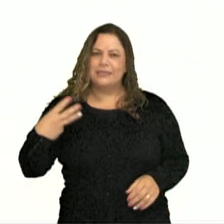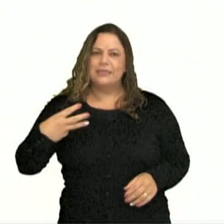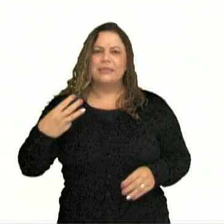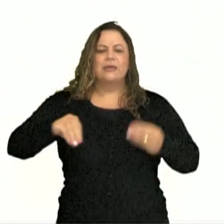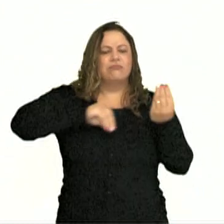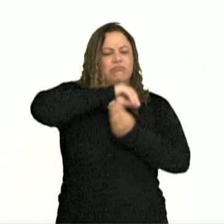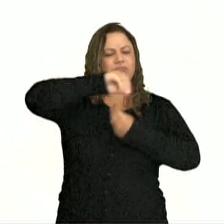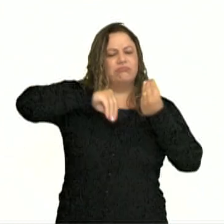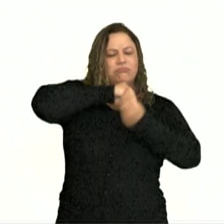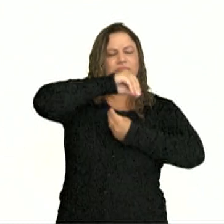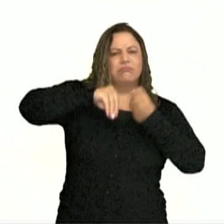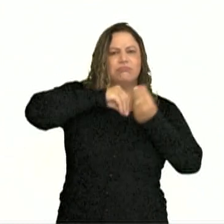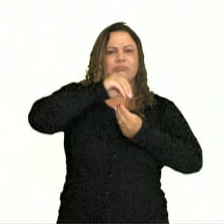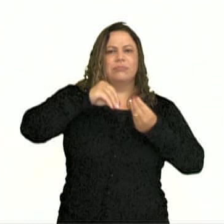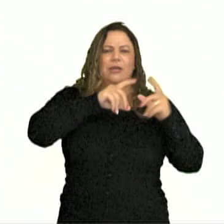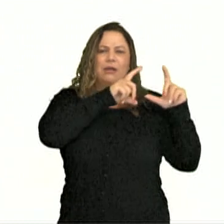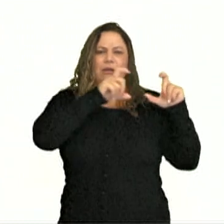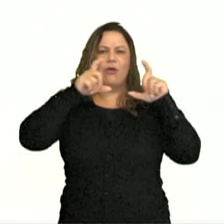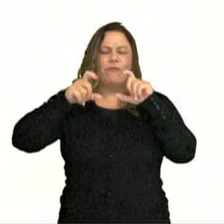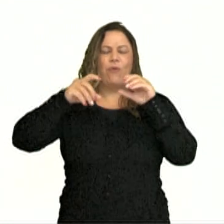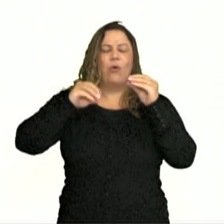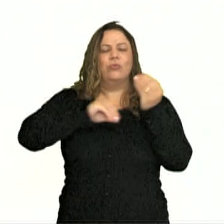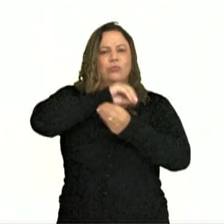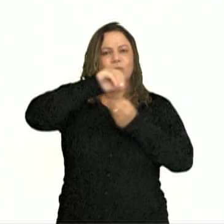da fotografia e do desenho.